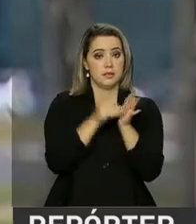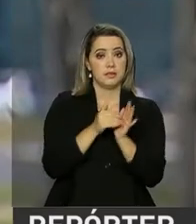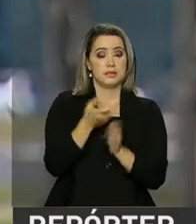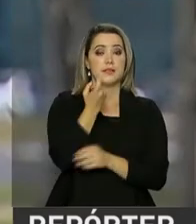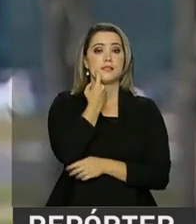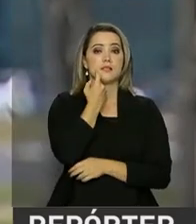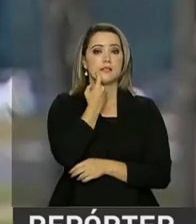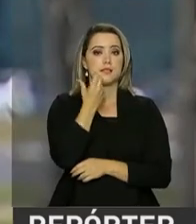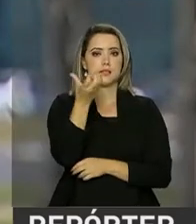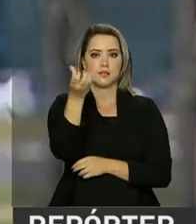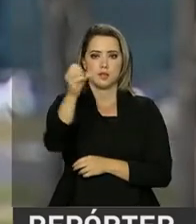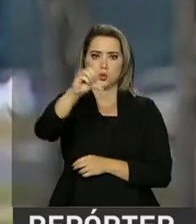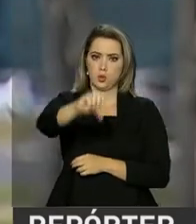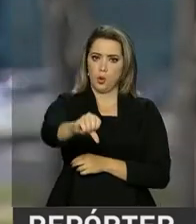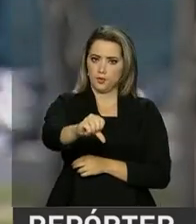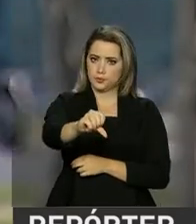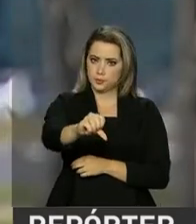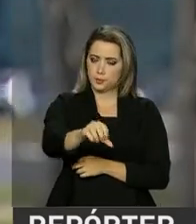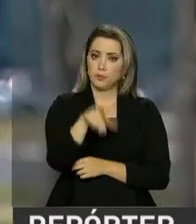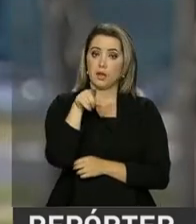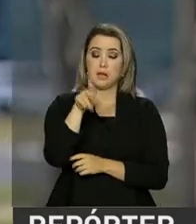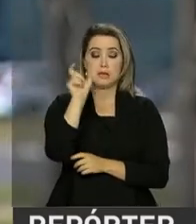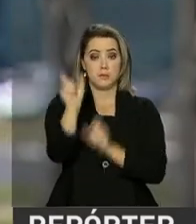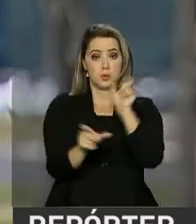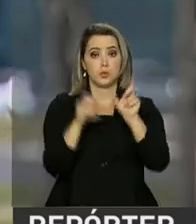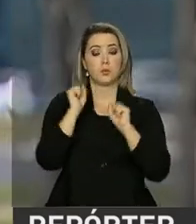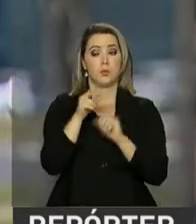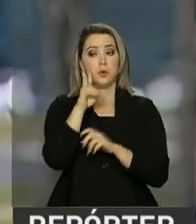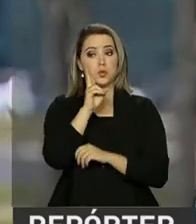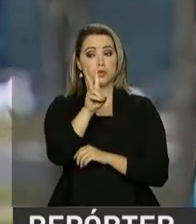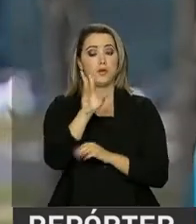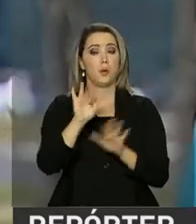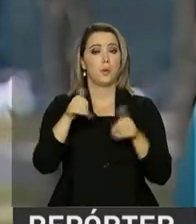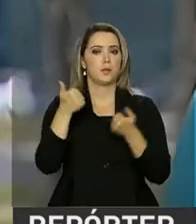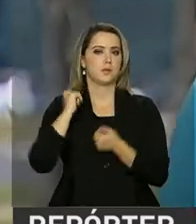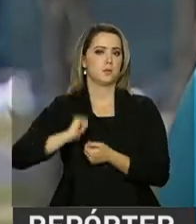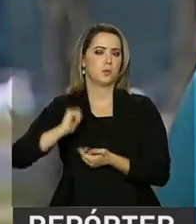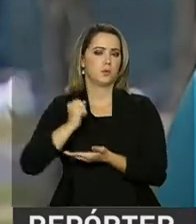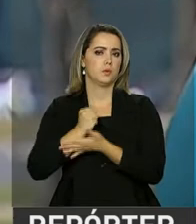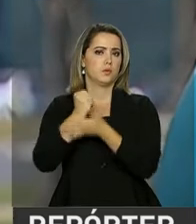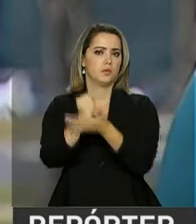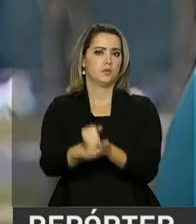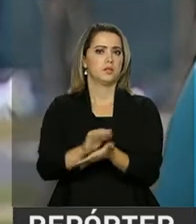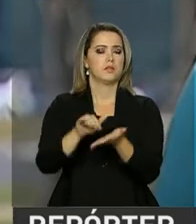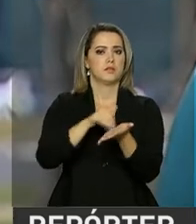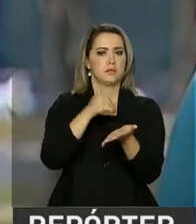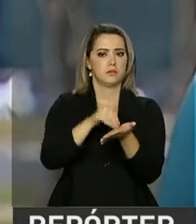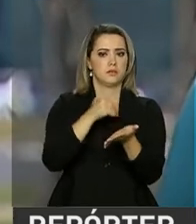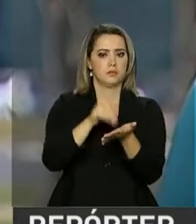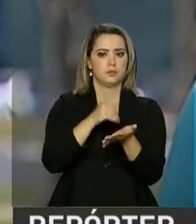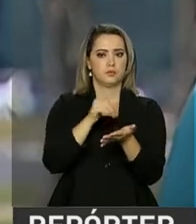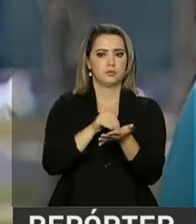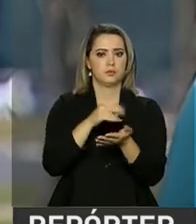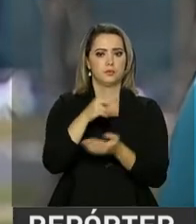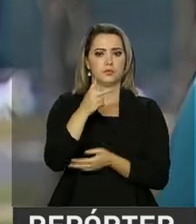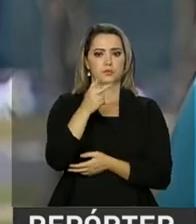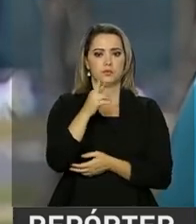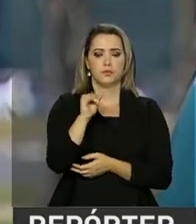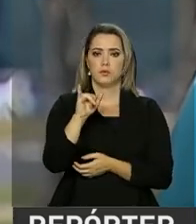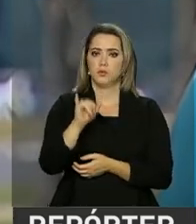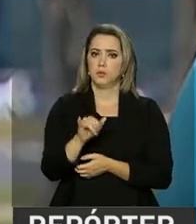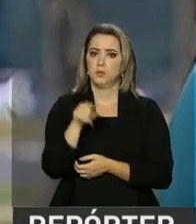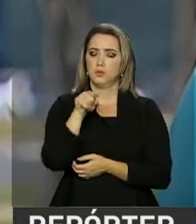sexta feira dia 9 os estudantes podem consultar as bolsas oferecidas e se inscrever na página do prouni na